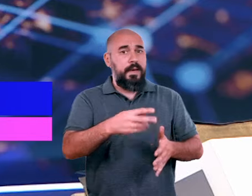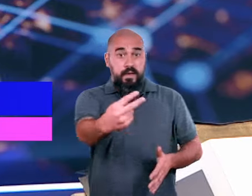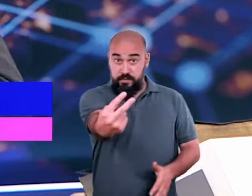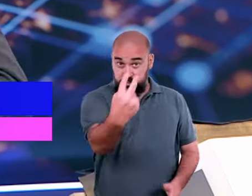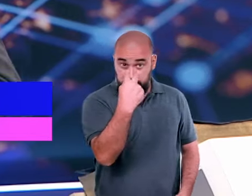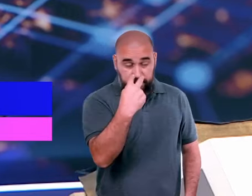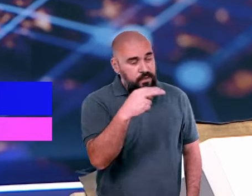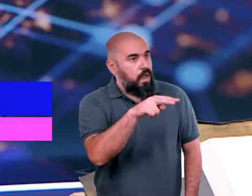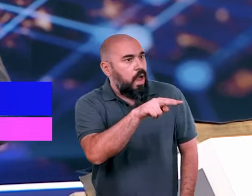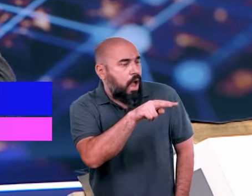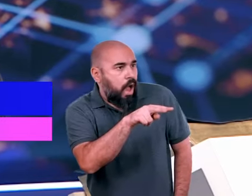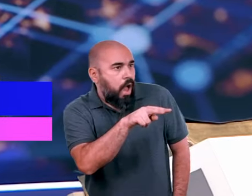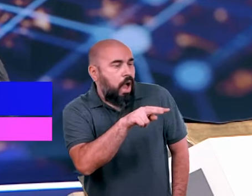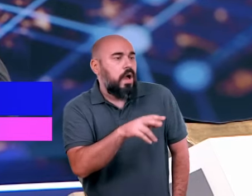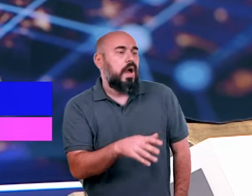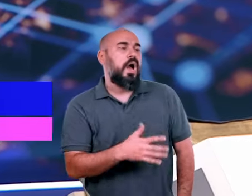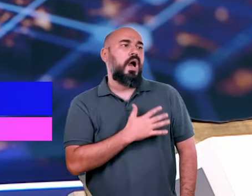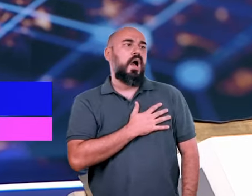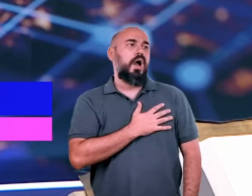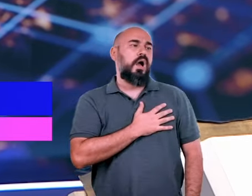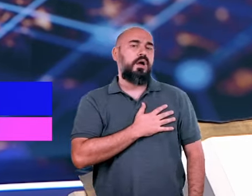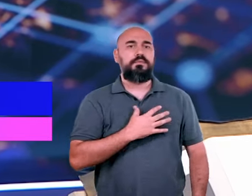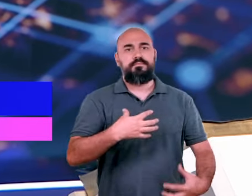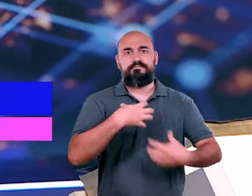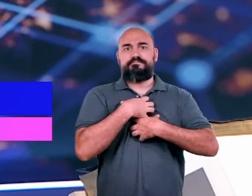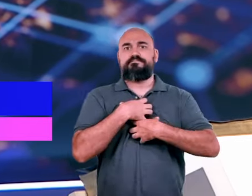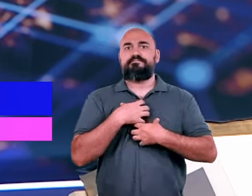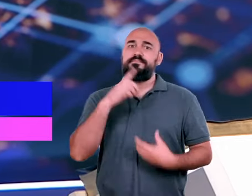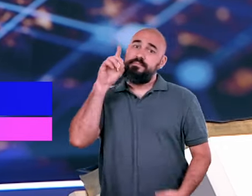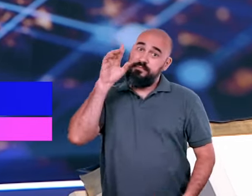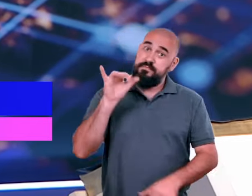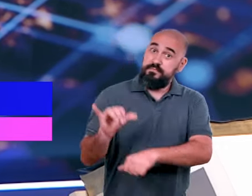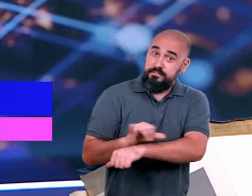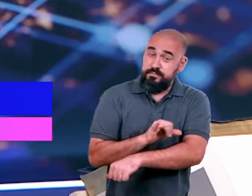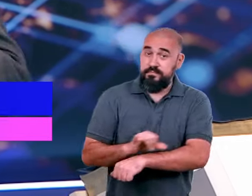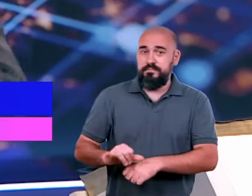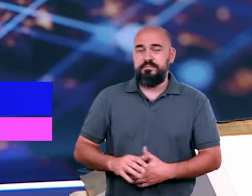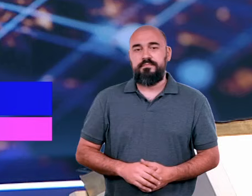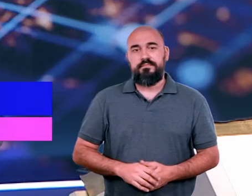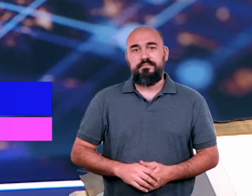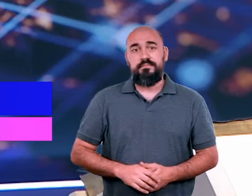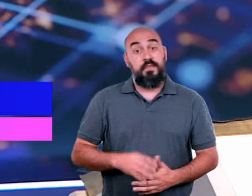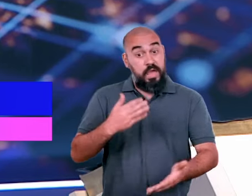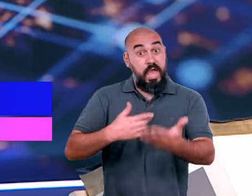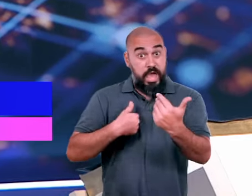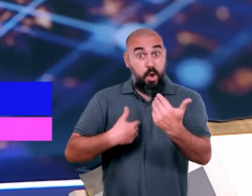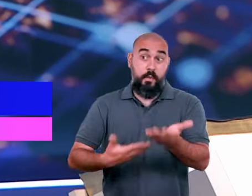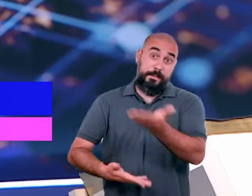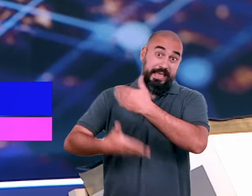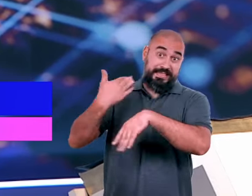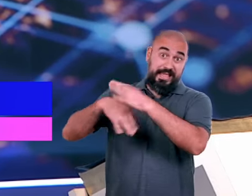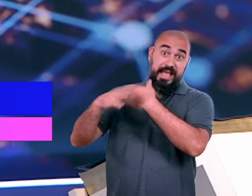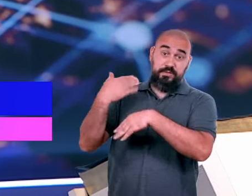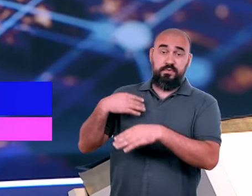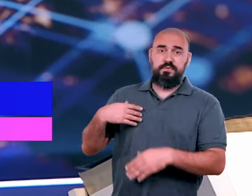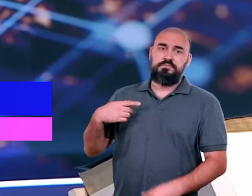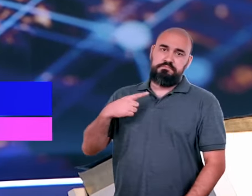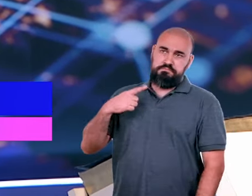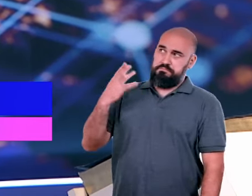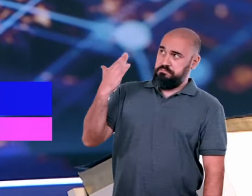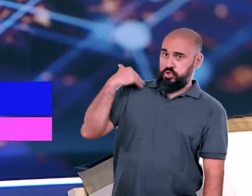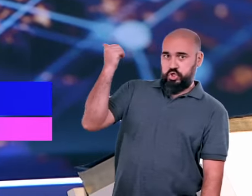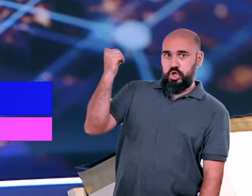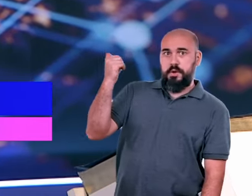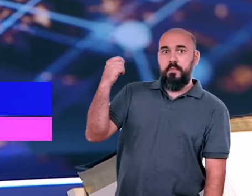história e eu reconheço as bênçãos de Deus. Deus um dia me chamou para ser pastor. Ele me